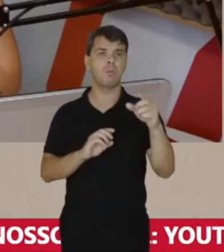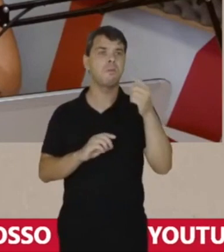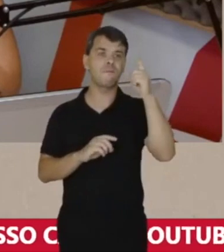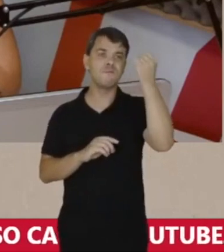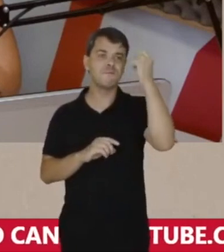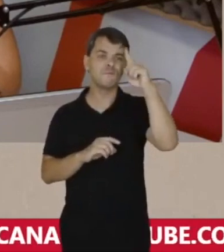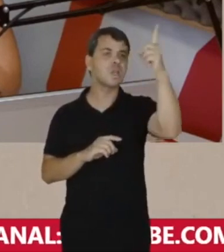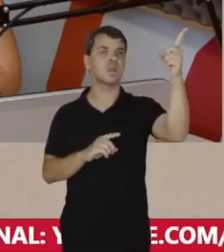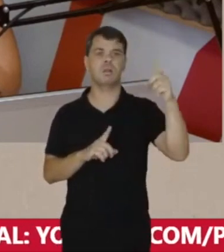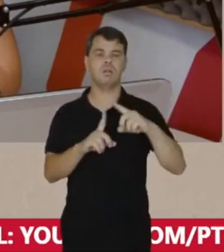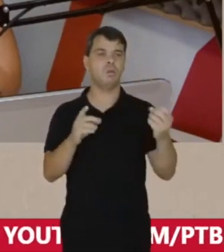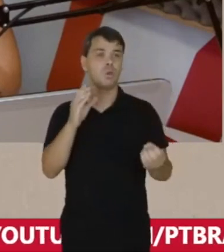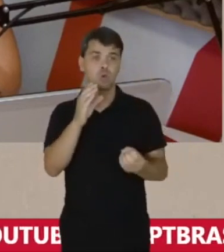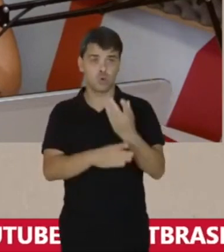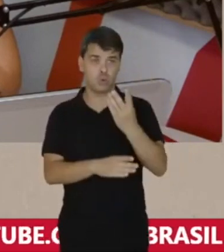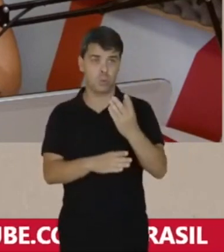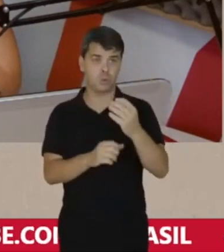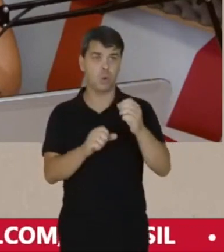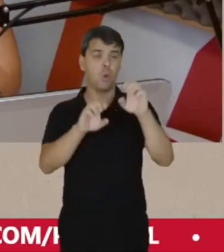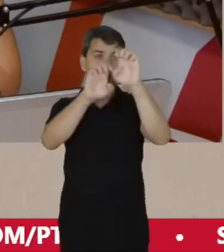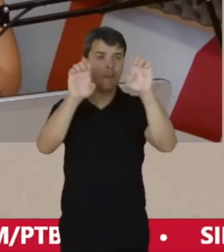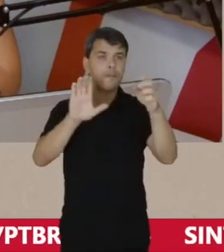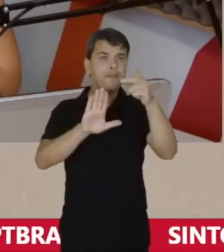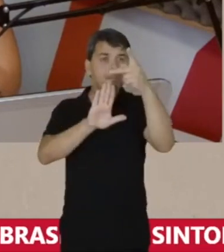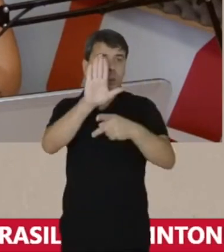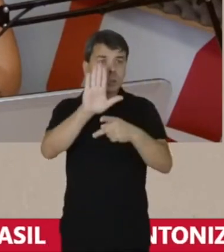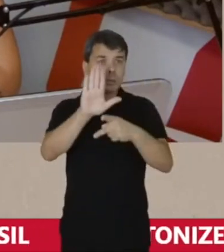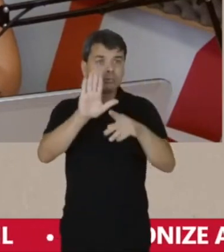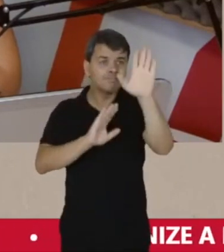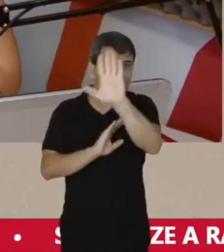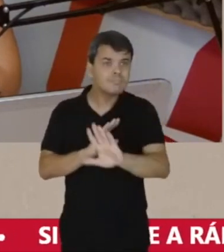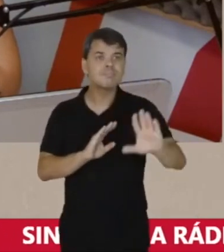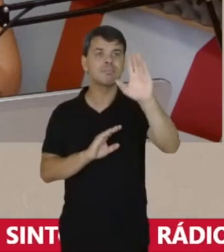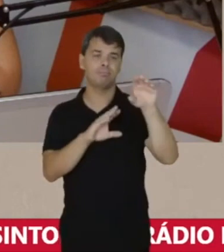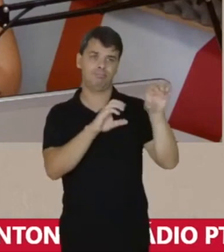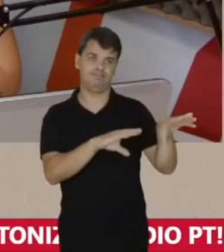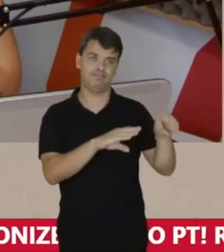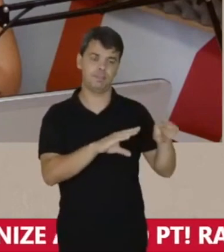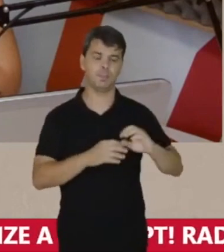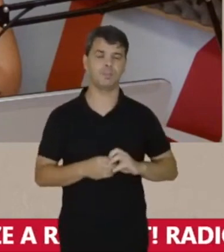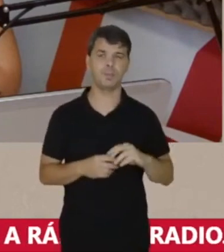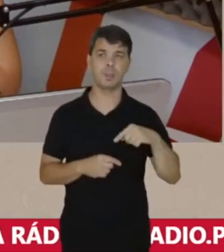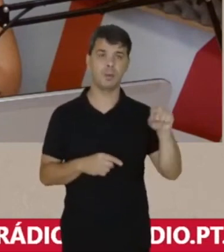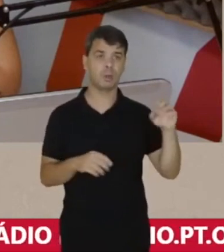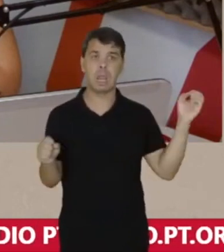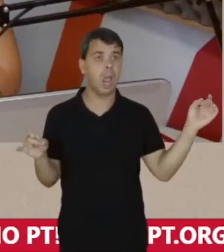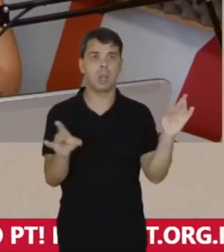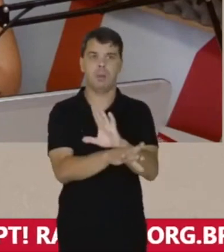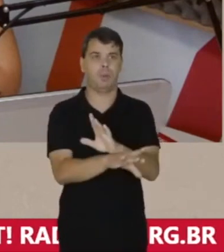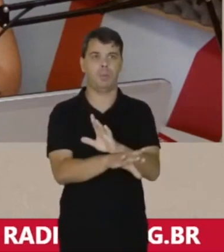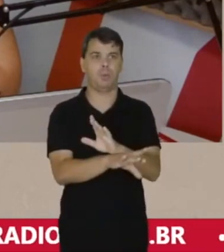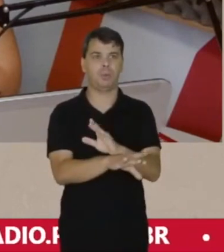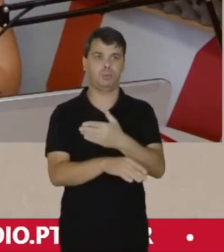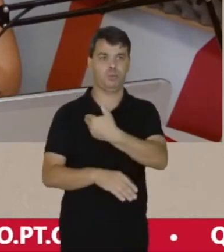inventada. Nós construímos um Plano Nacional de Educação. Esse Plano Nacional de Educação foi destruído por esse